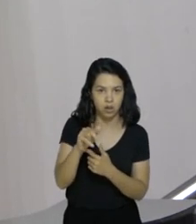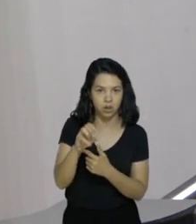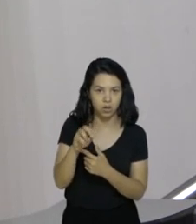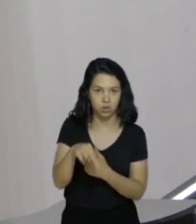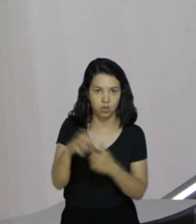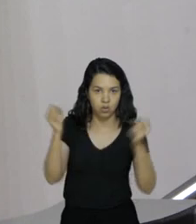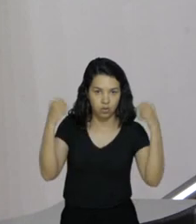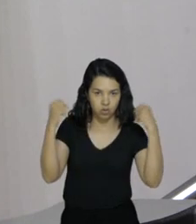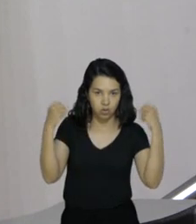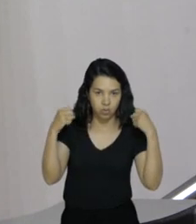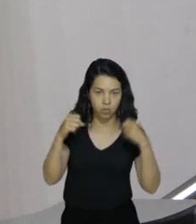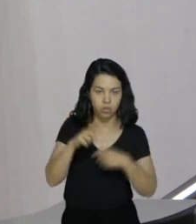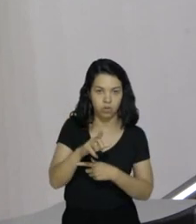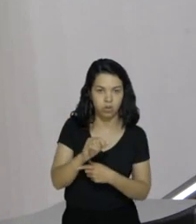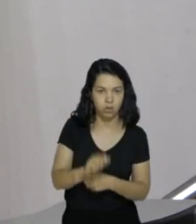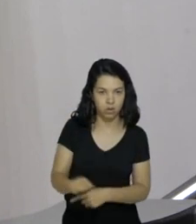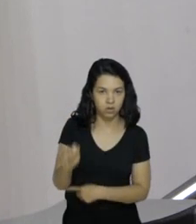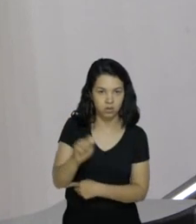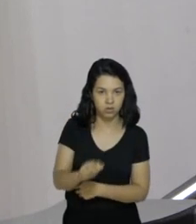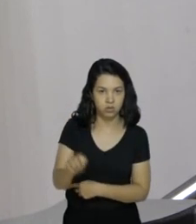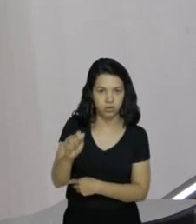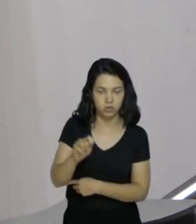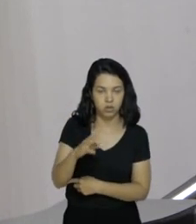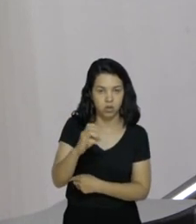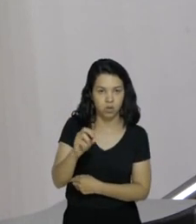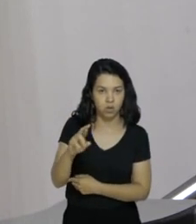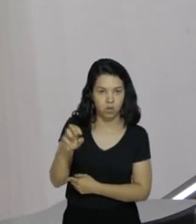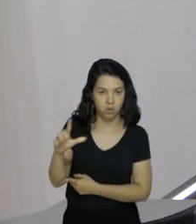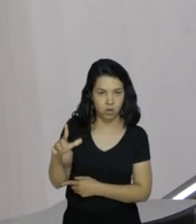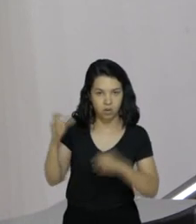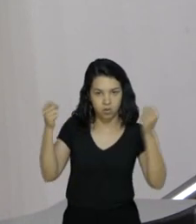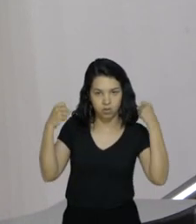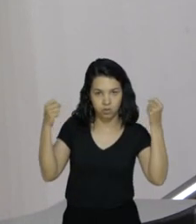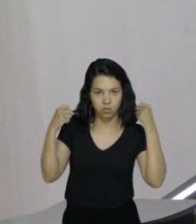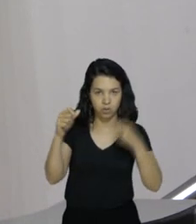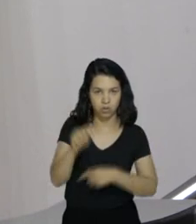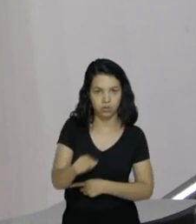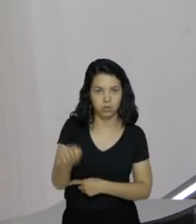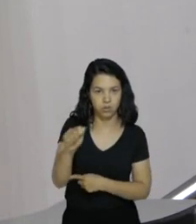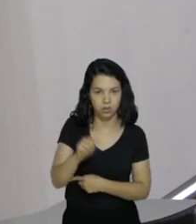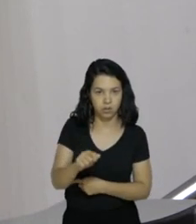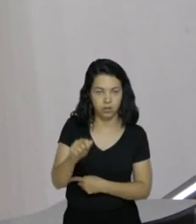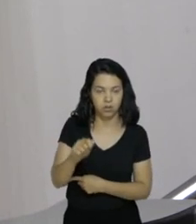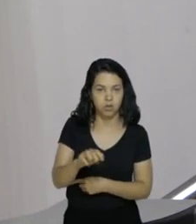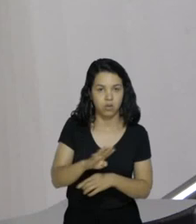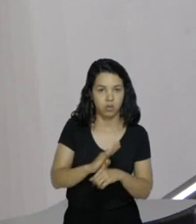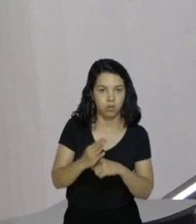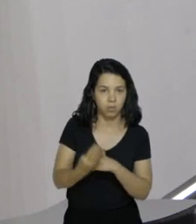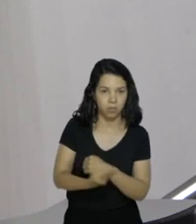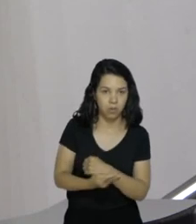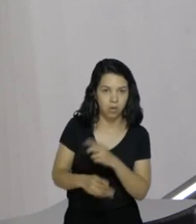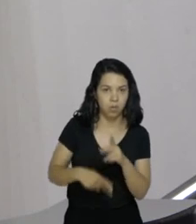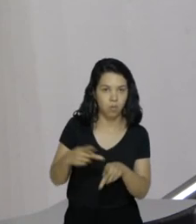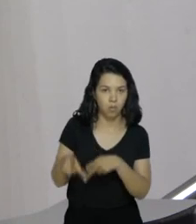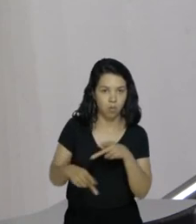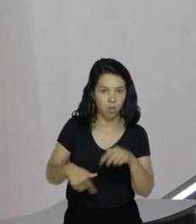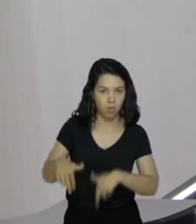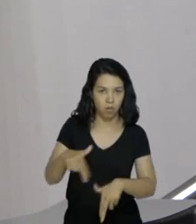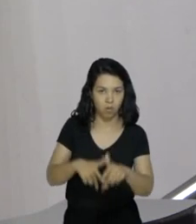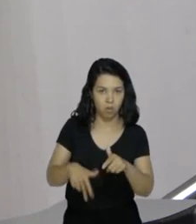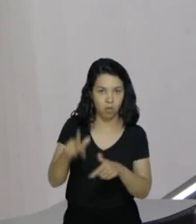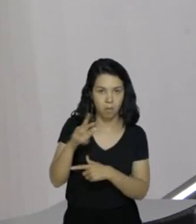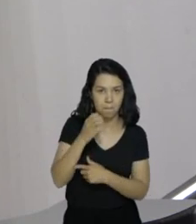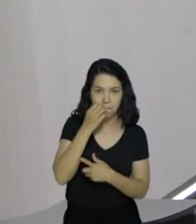Chapecó, Associação Coral de Chapecó, Associação dos Bairros, dos Moradores do Bairro Bom